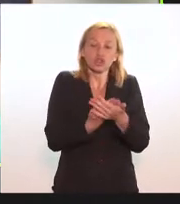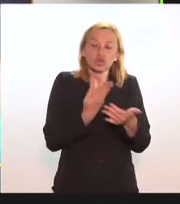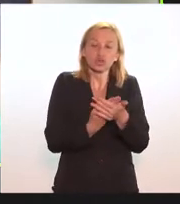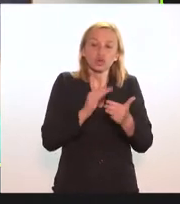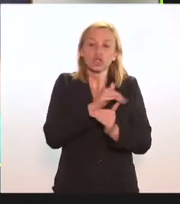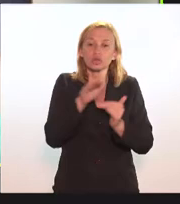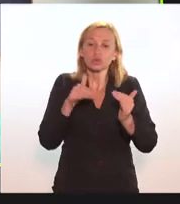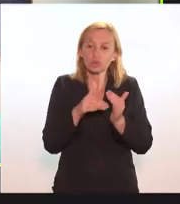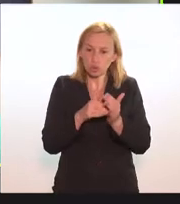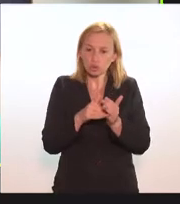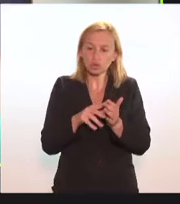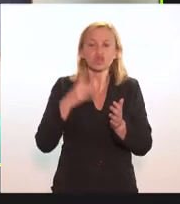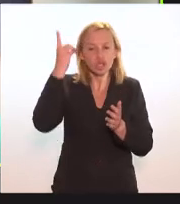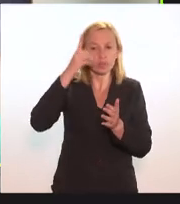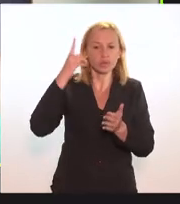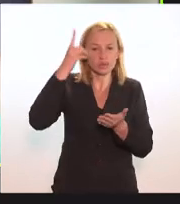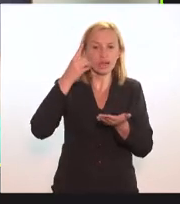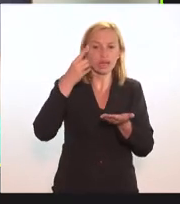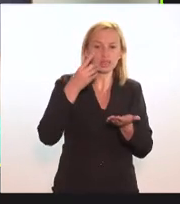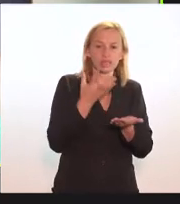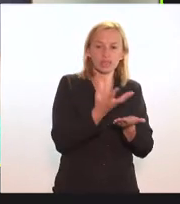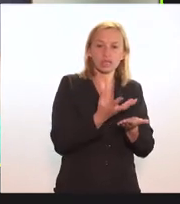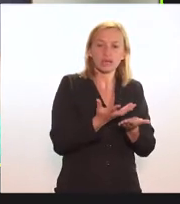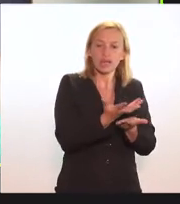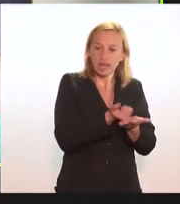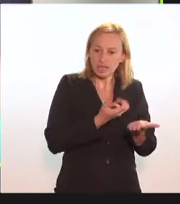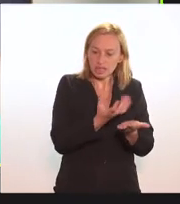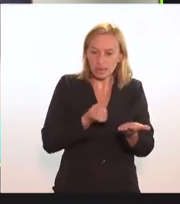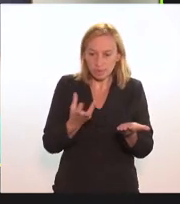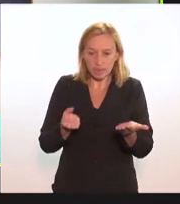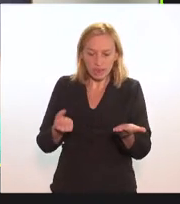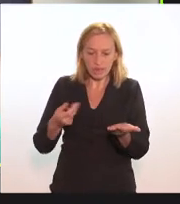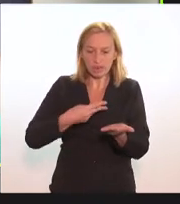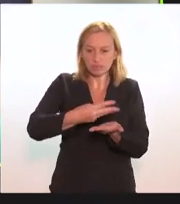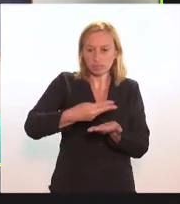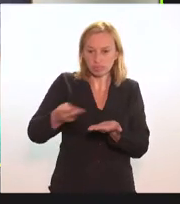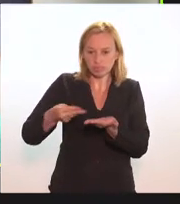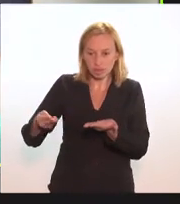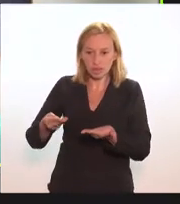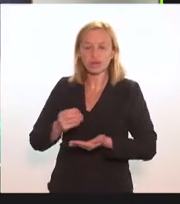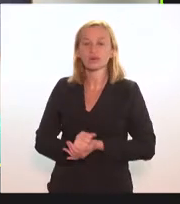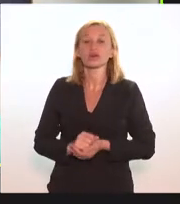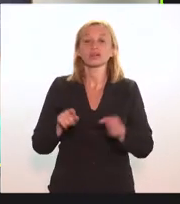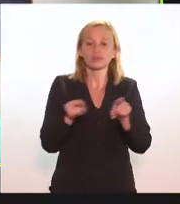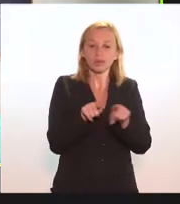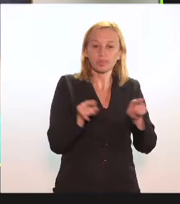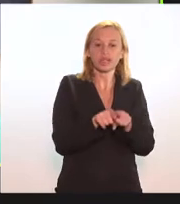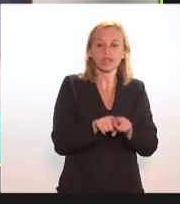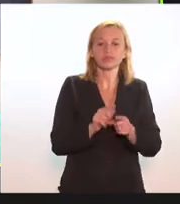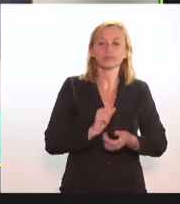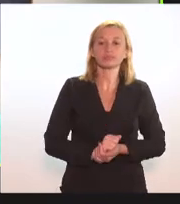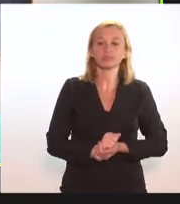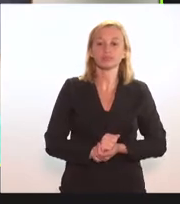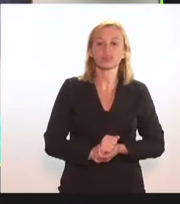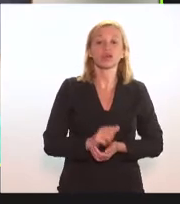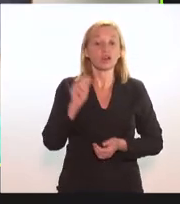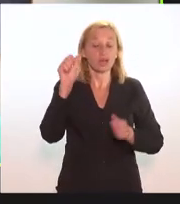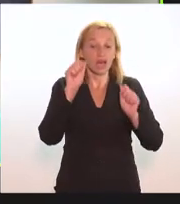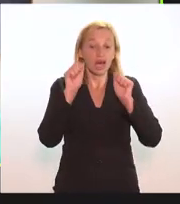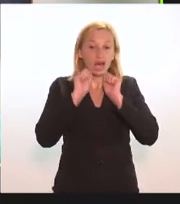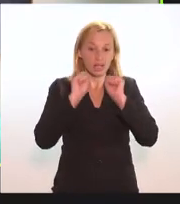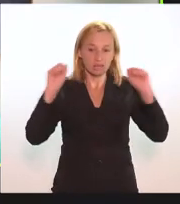todos os senhores deputados titulares e suplentes, membros dessa comissão, e também para a nossa assessoria